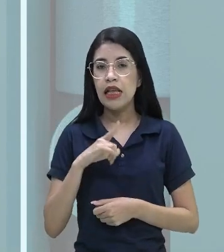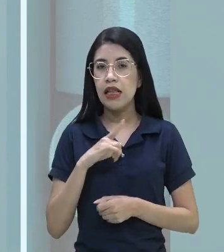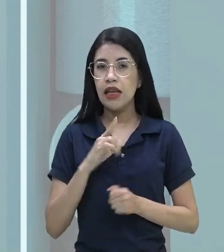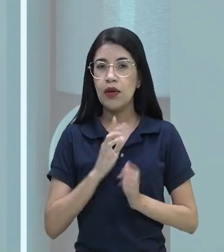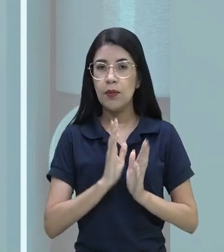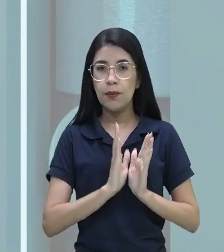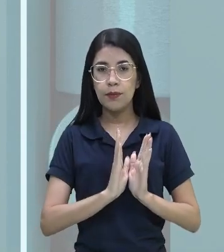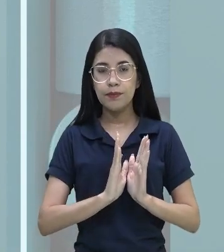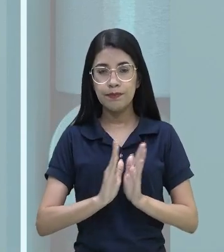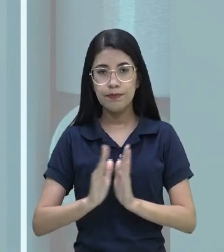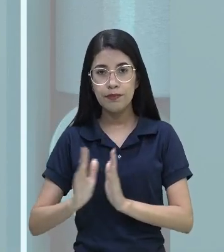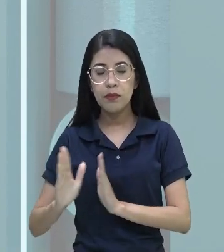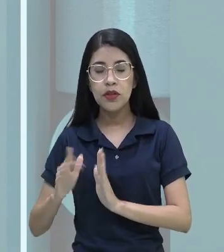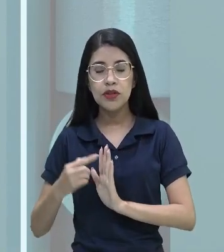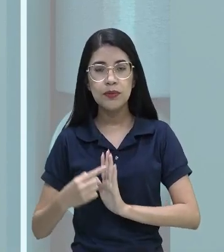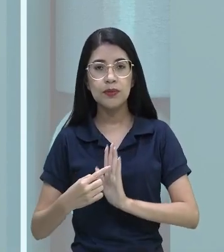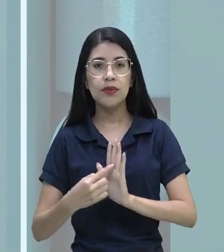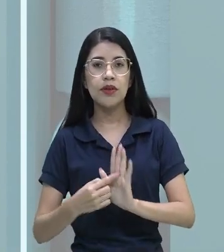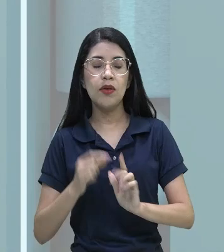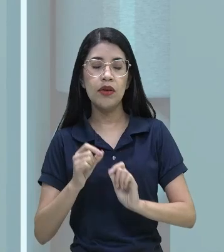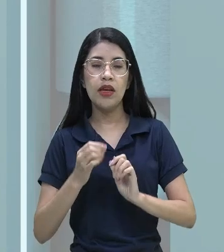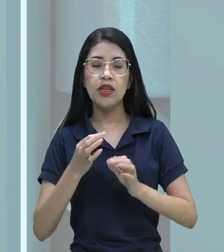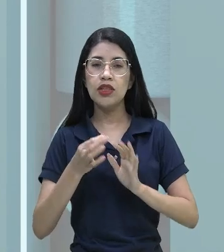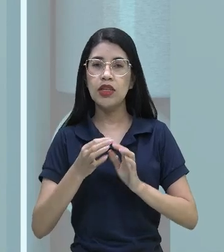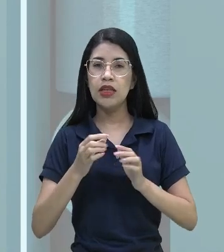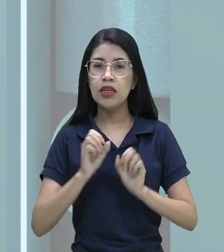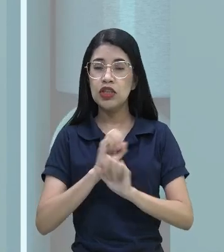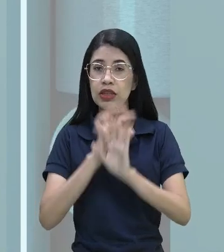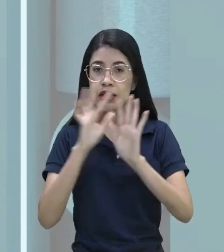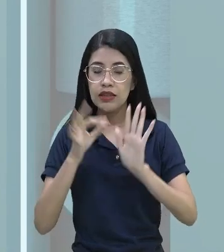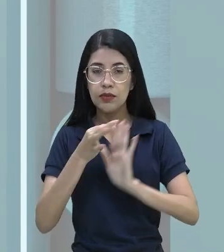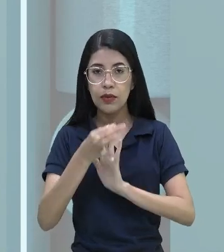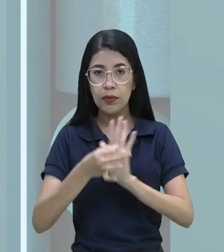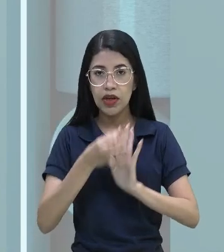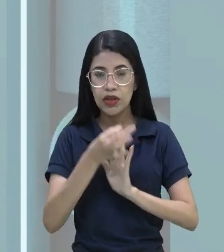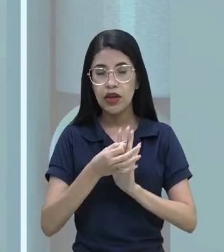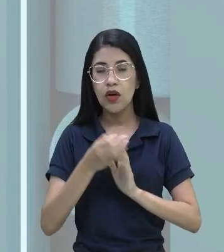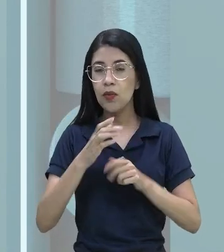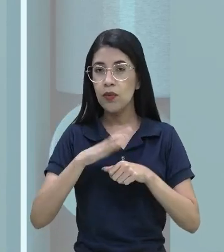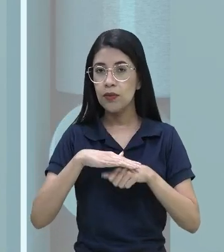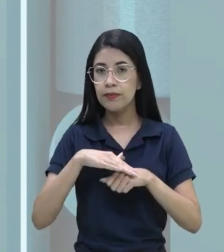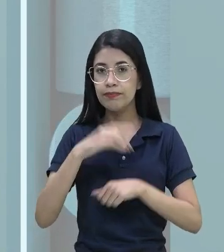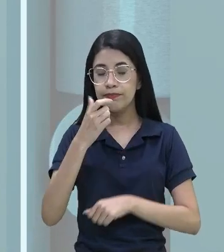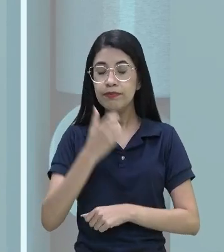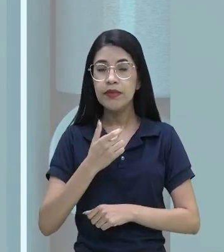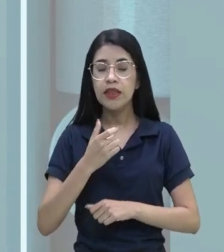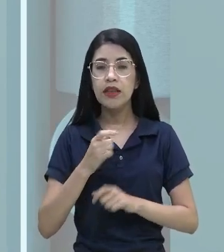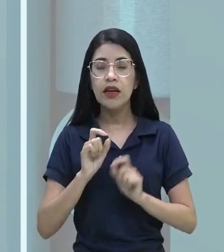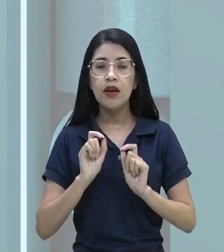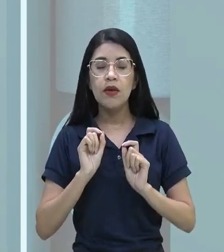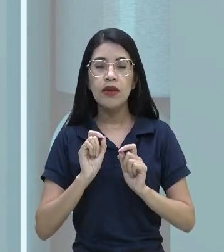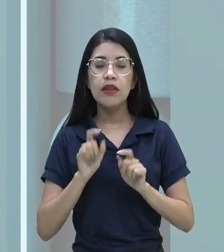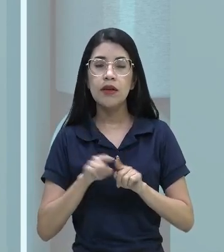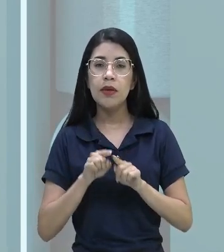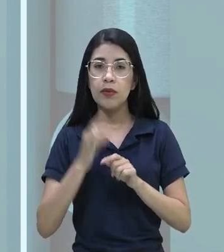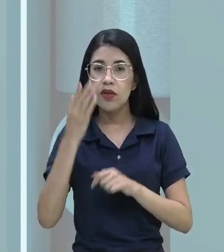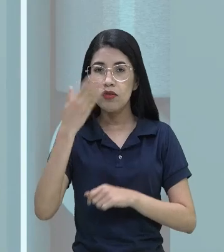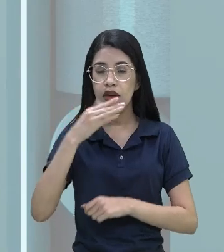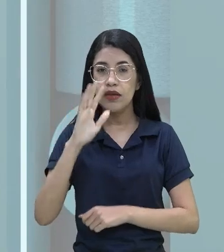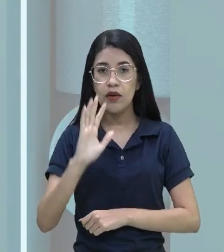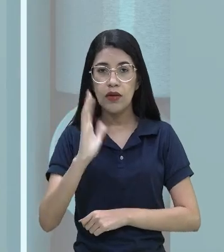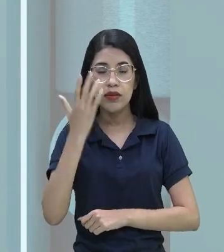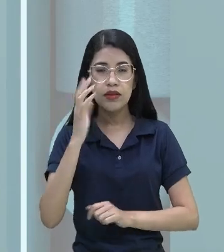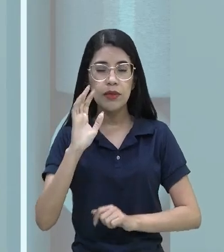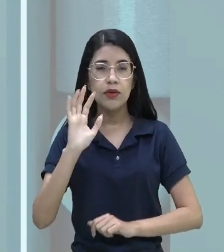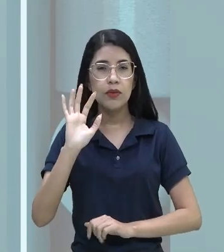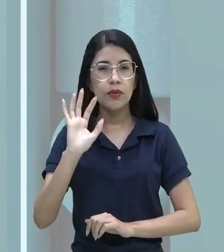de demonstrar uma opinião, né, de demonstrar que esse acontecimento climático, esse